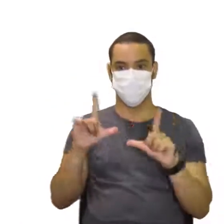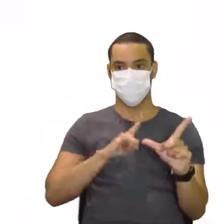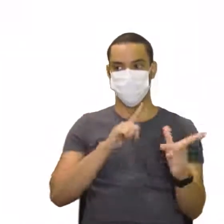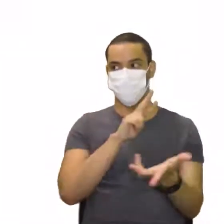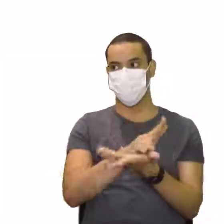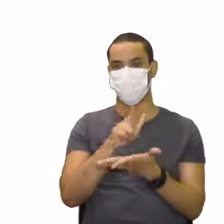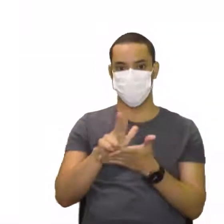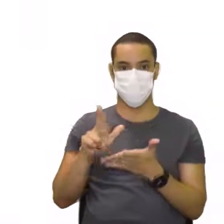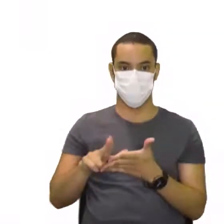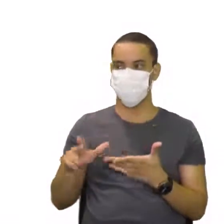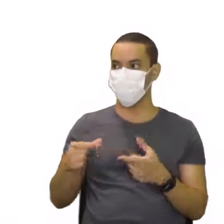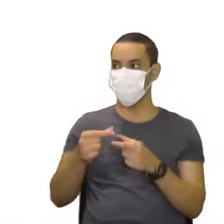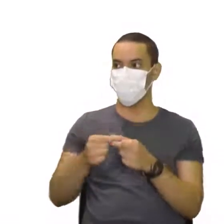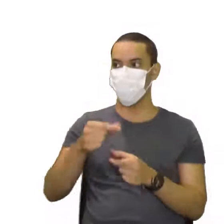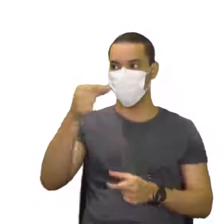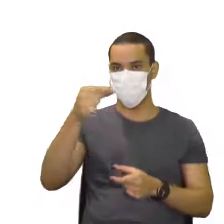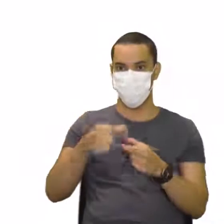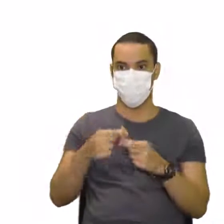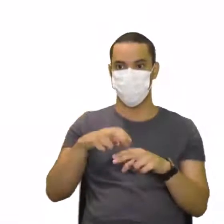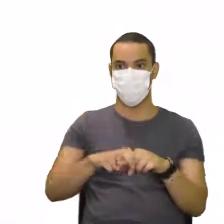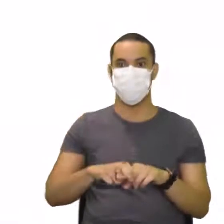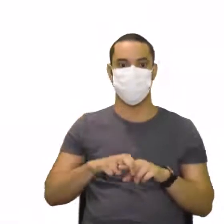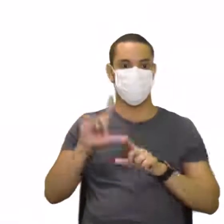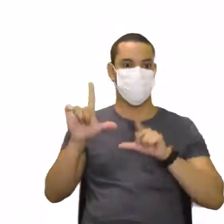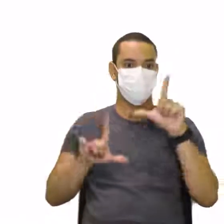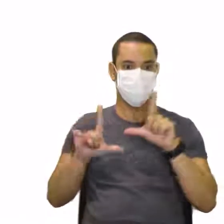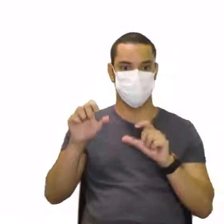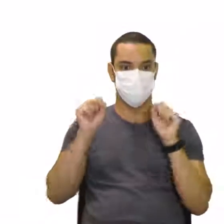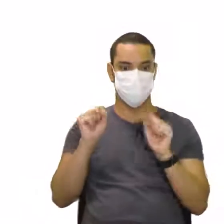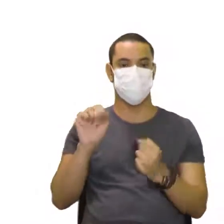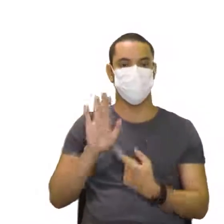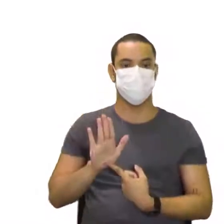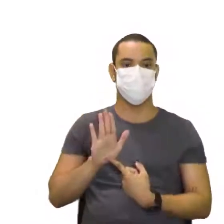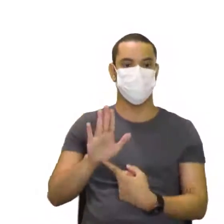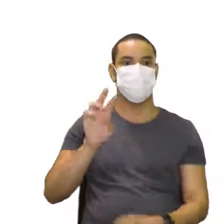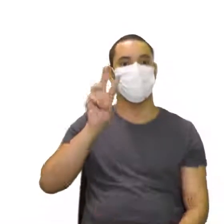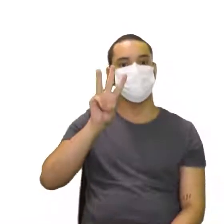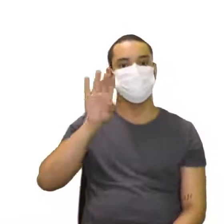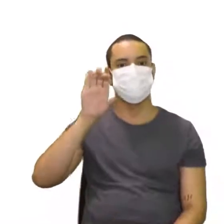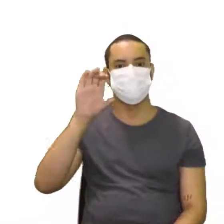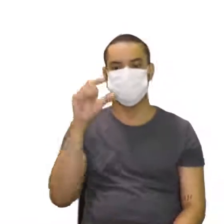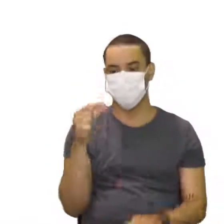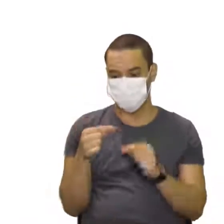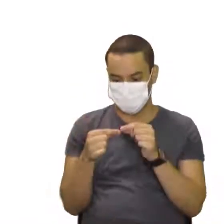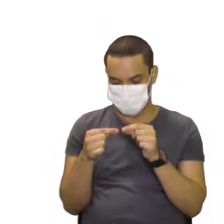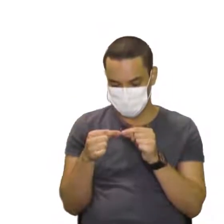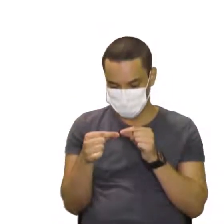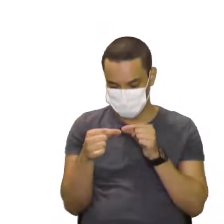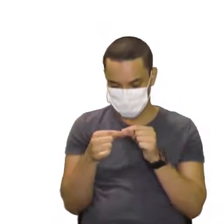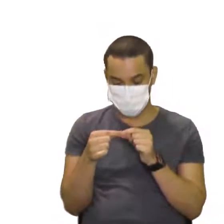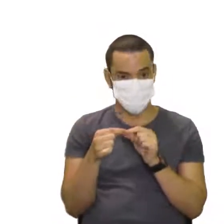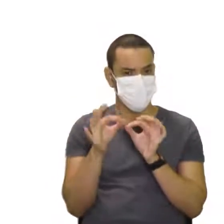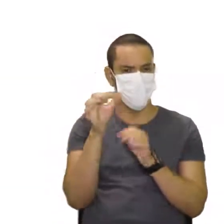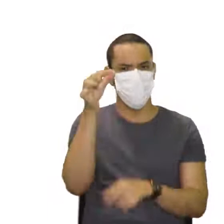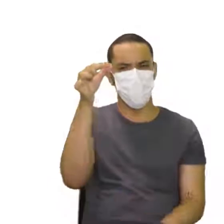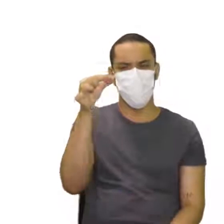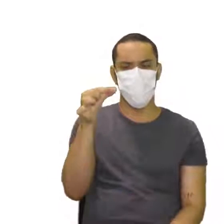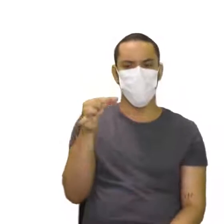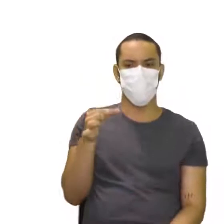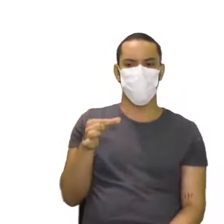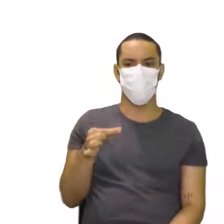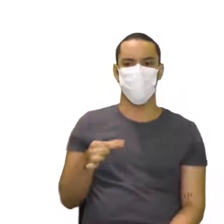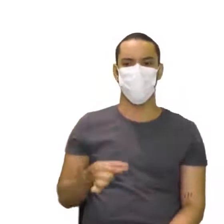de LEDs e as telas dessas TVs podem apresentar apenas 3 centímetros de espessura, então é bem fininho, né,